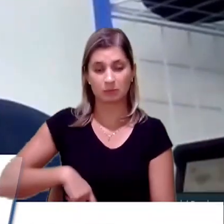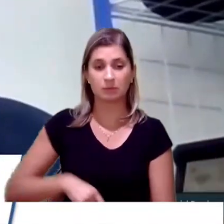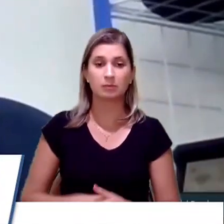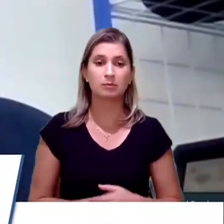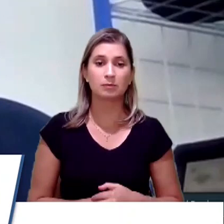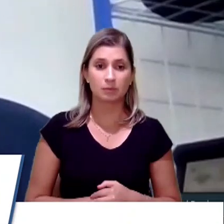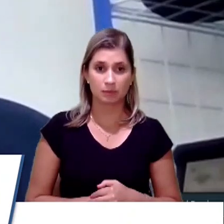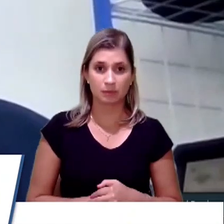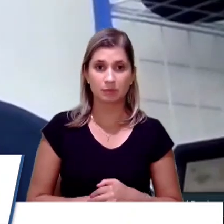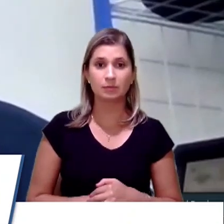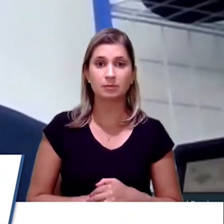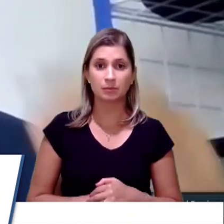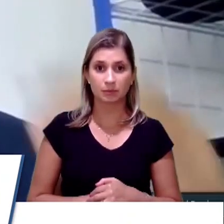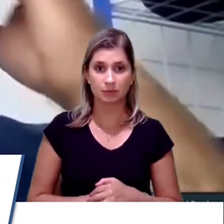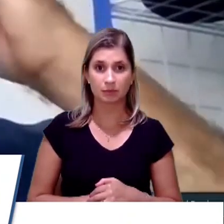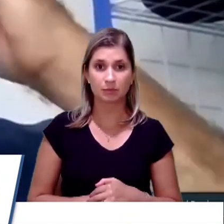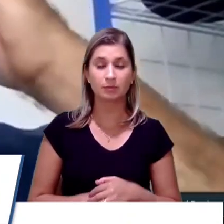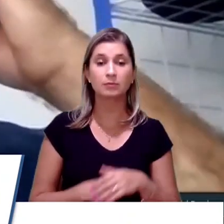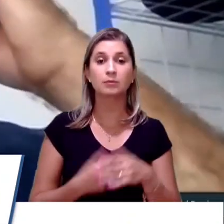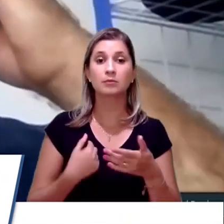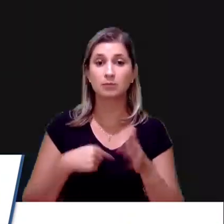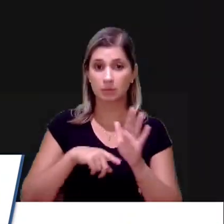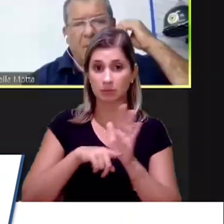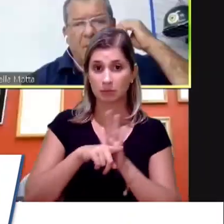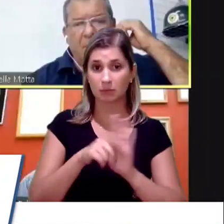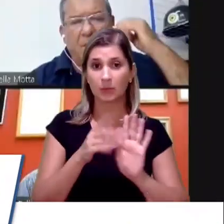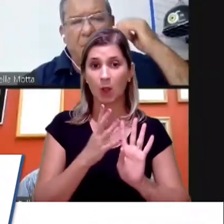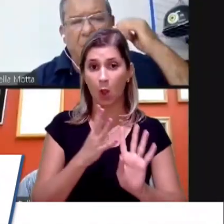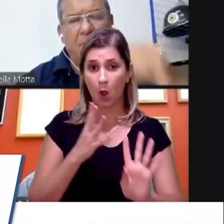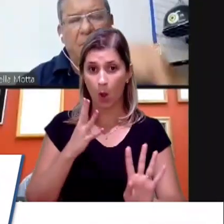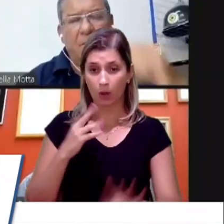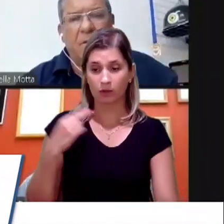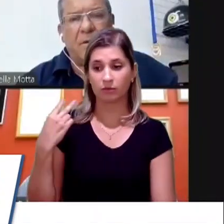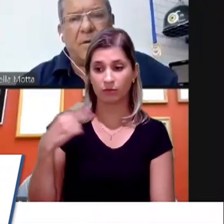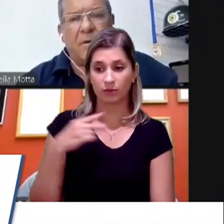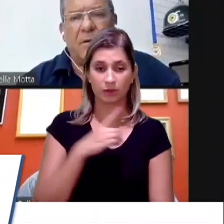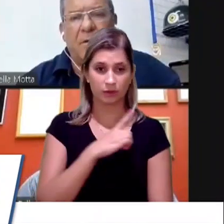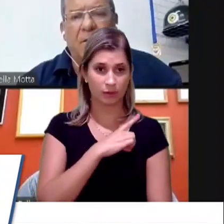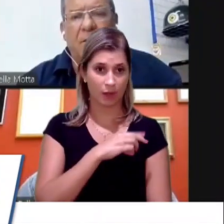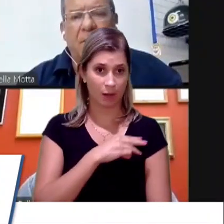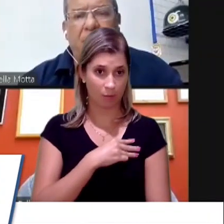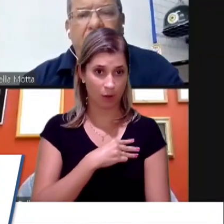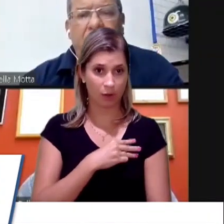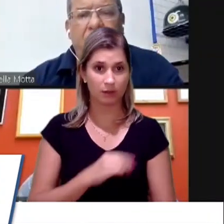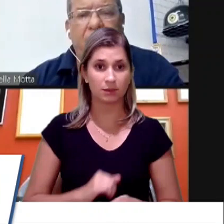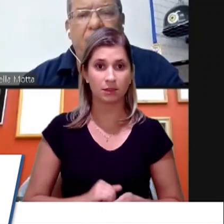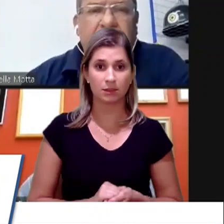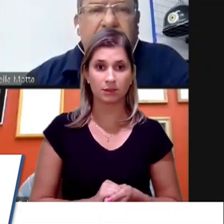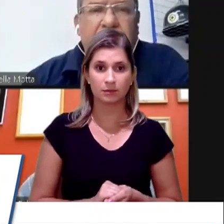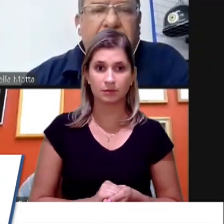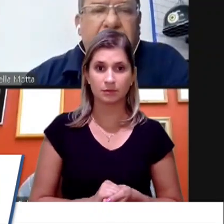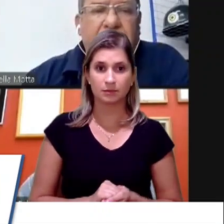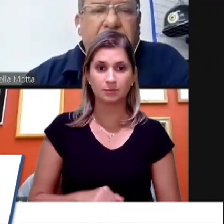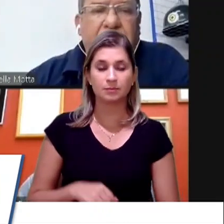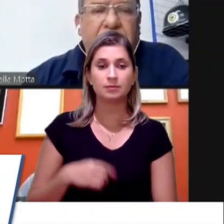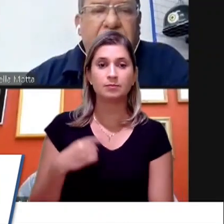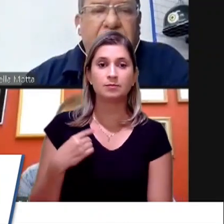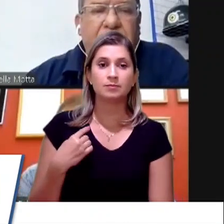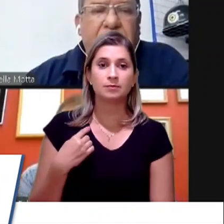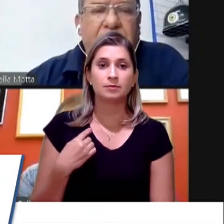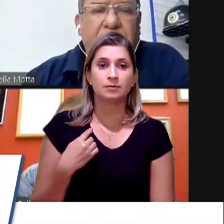Excelência, foi levantada uma questão de ordem pelo vereador Dalla Mota. Palavra vereador Daniel Bassi.